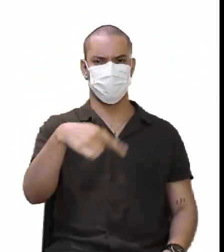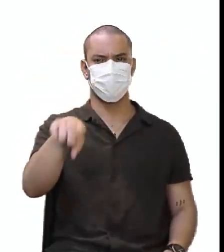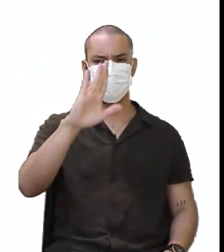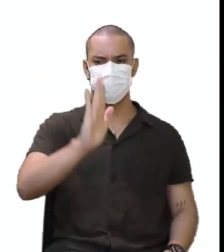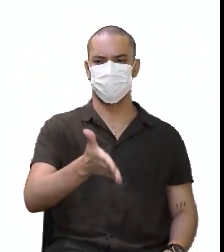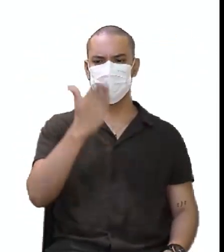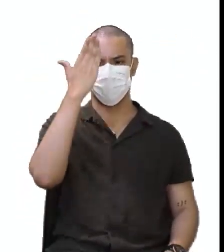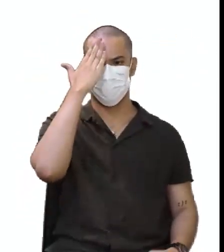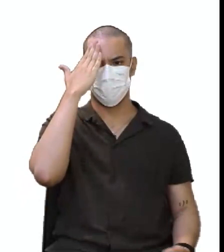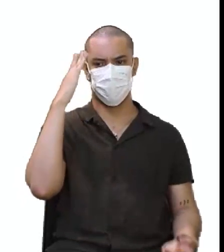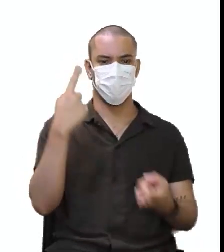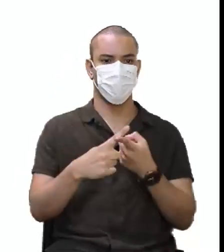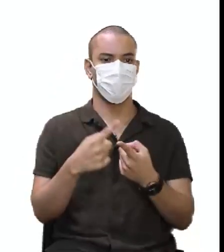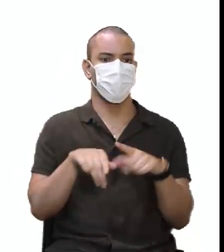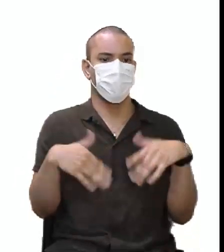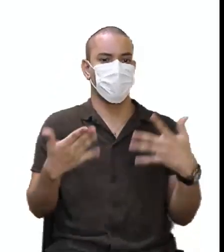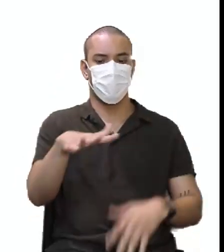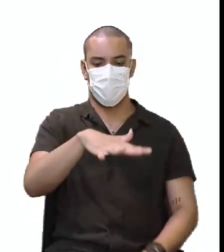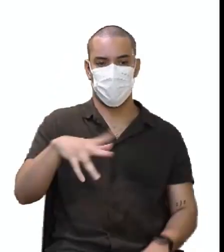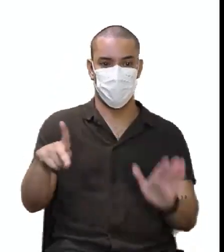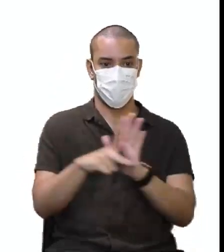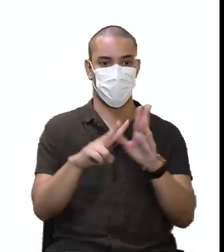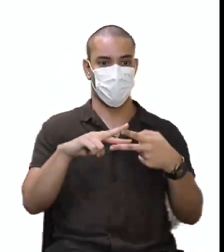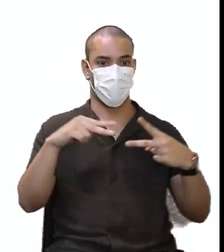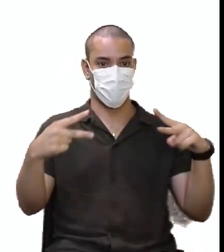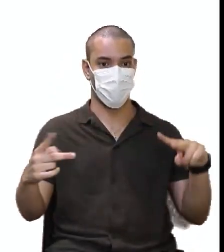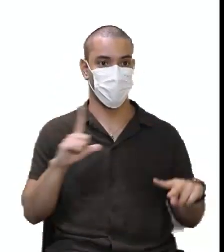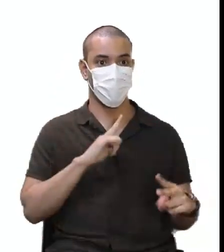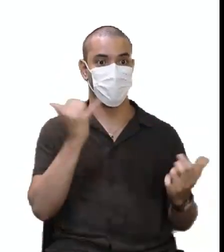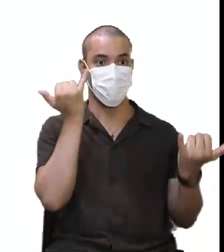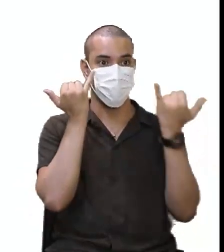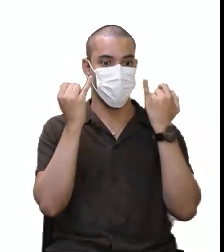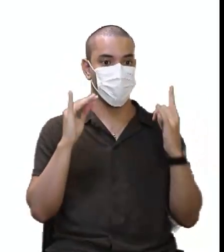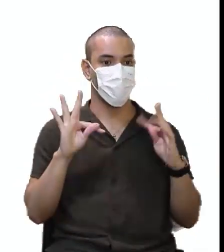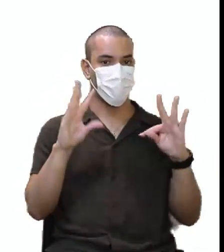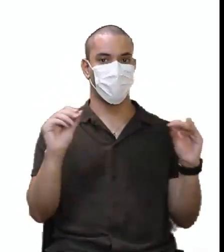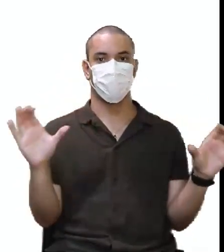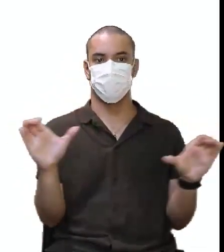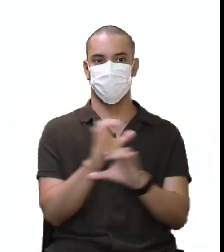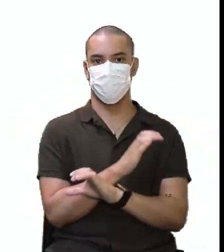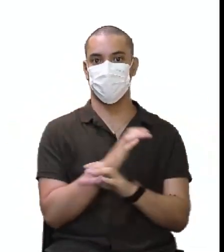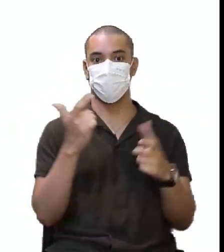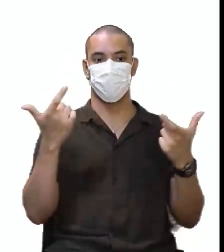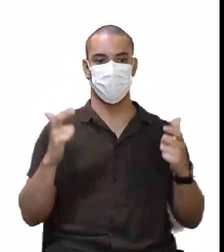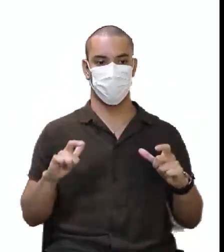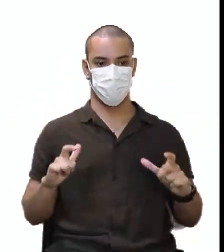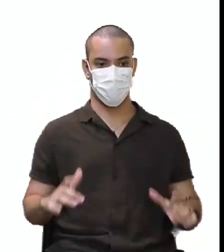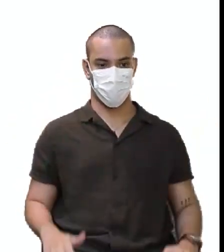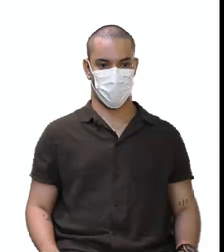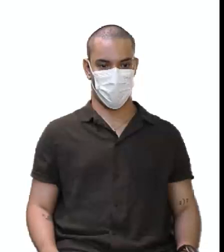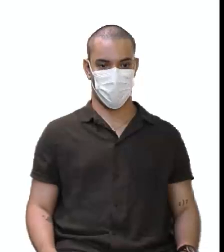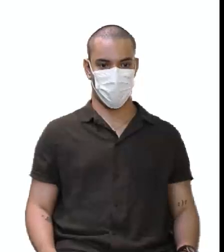por quê. Qual é a região do DNA onde você tem as informações genéticas?